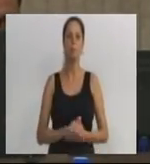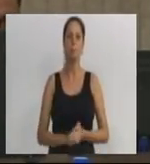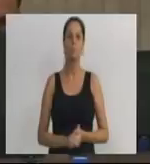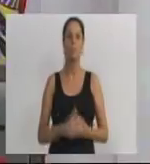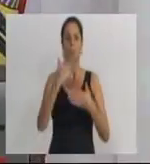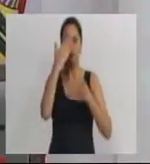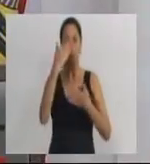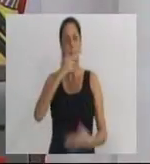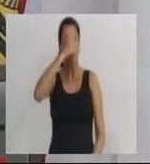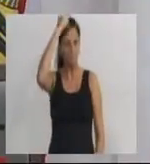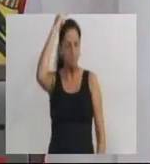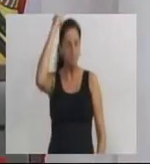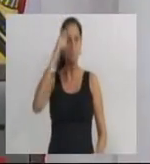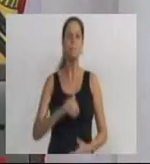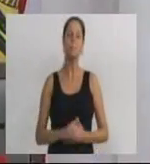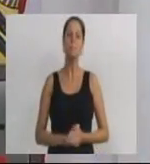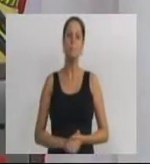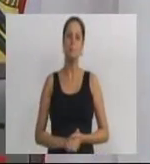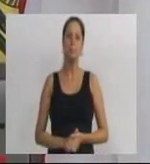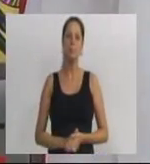Adriano.